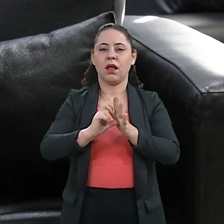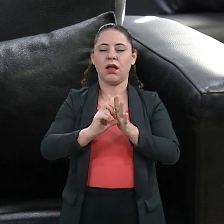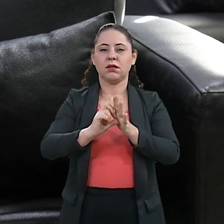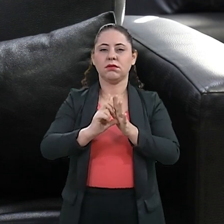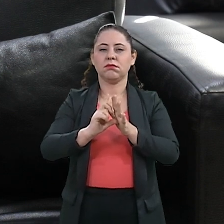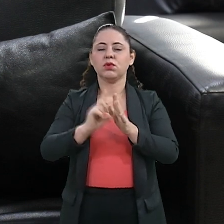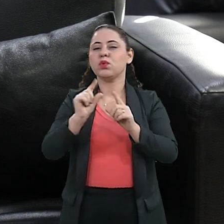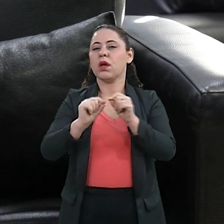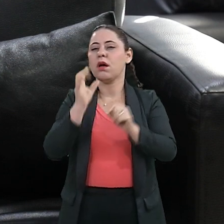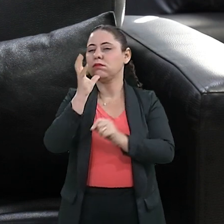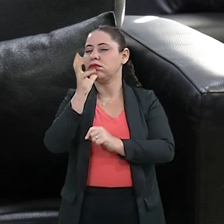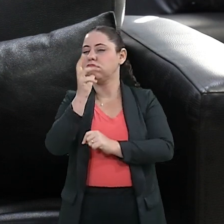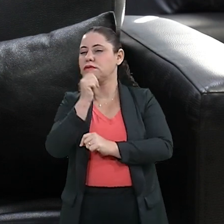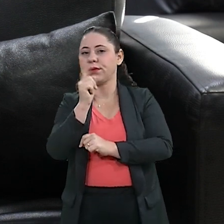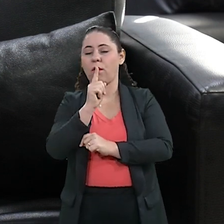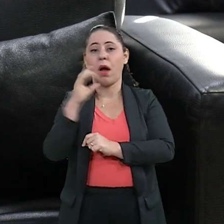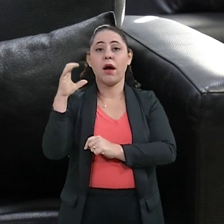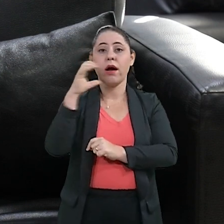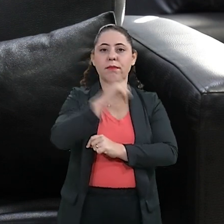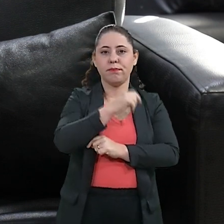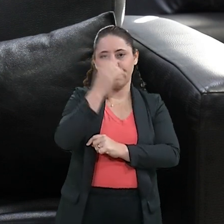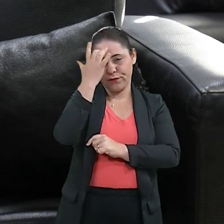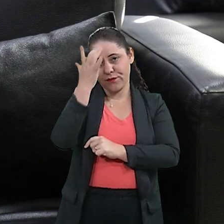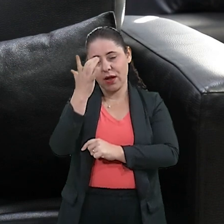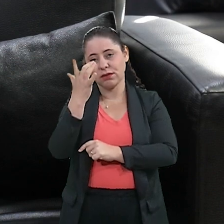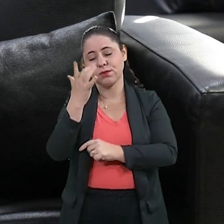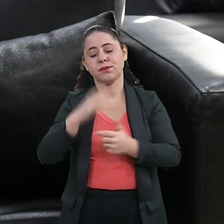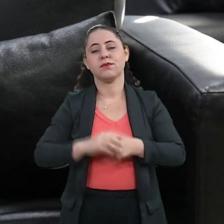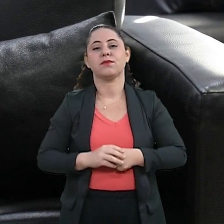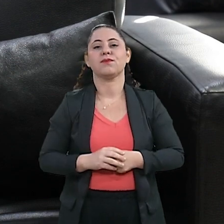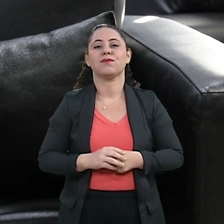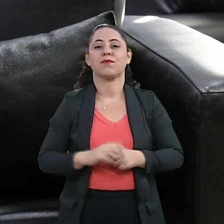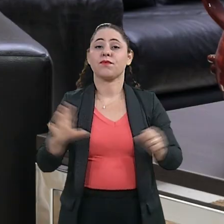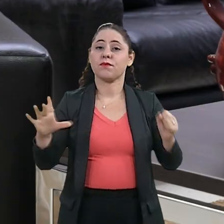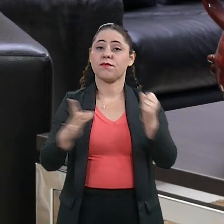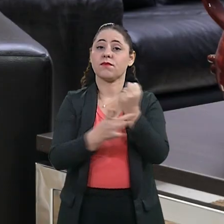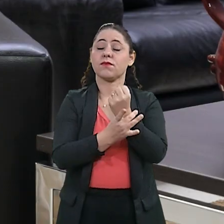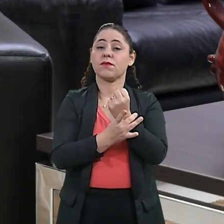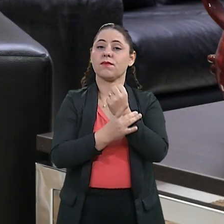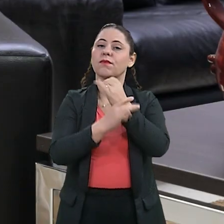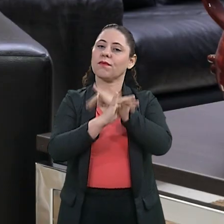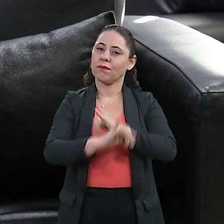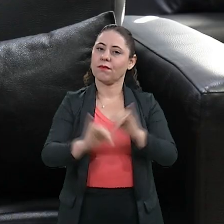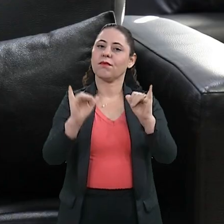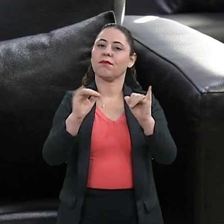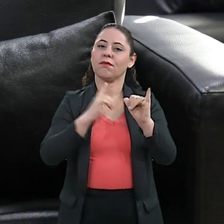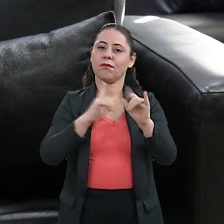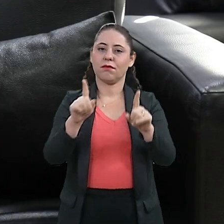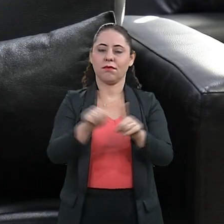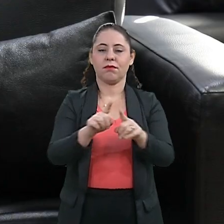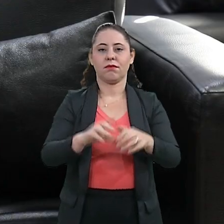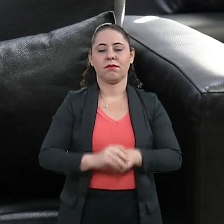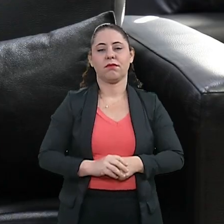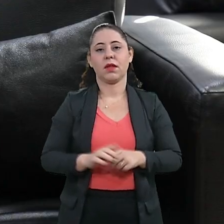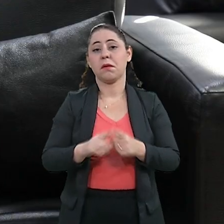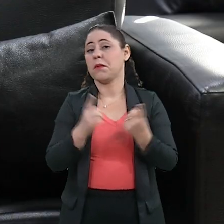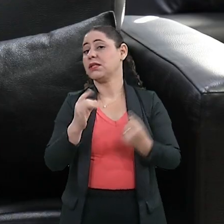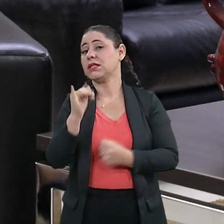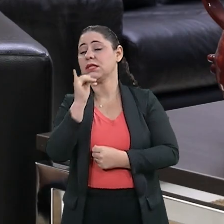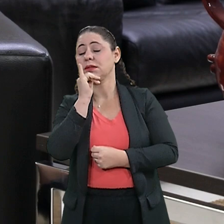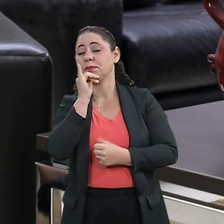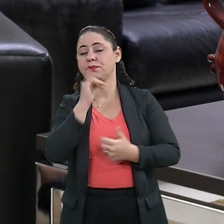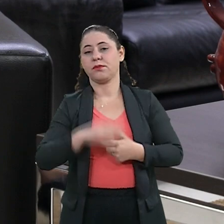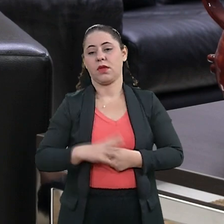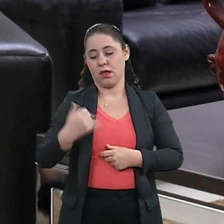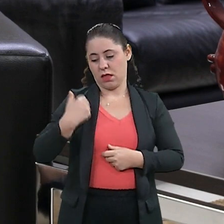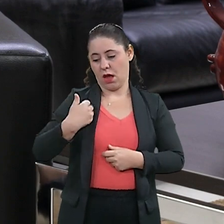diminui o desgaste, as coisas se resolvem com mais facilidade. E segurança de informação, né? Mas e se